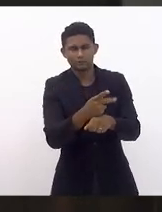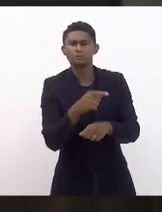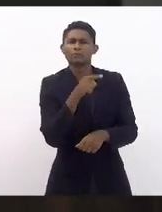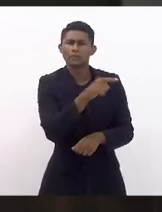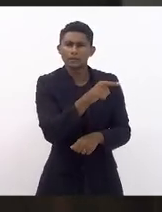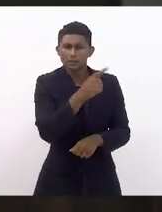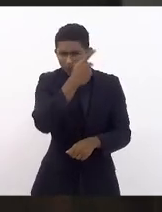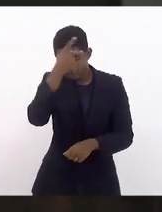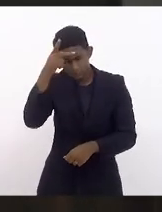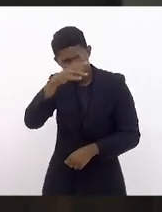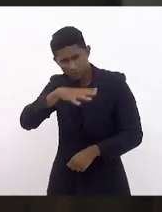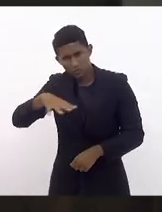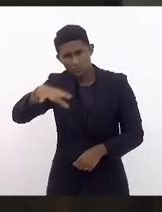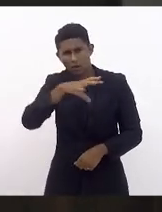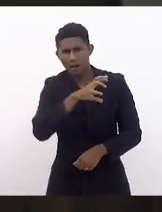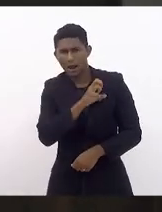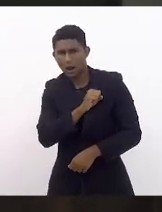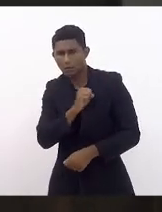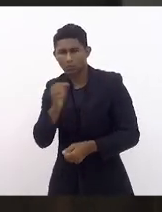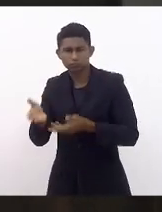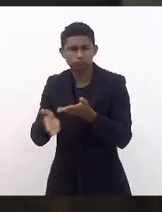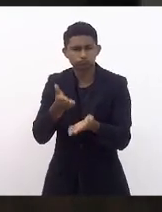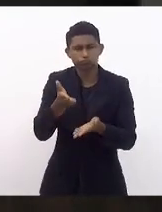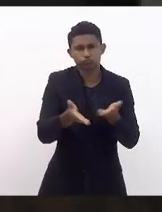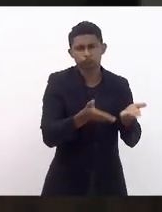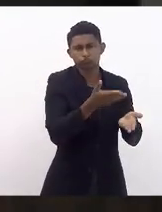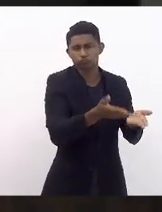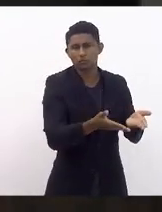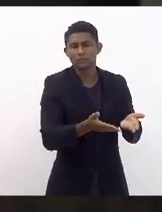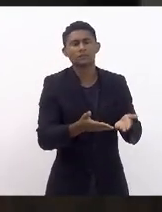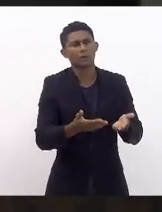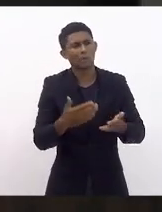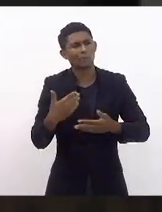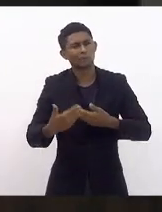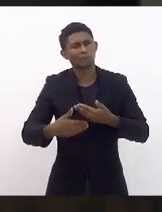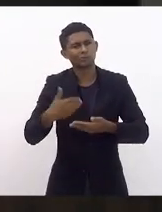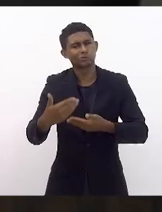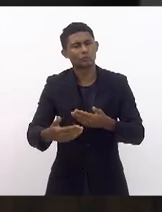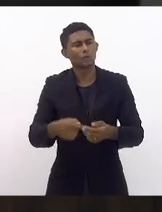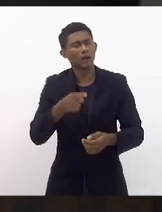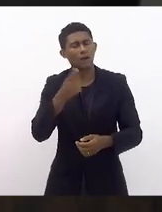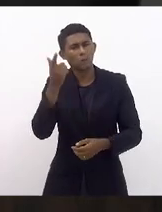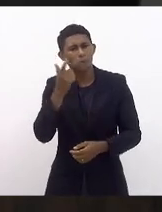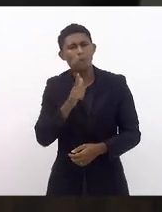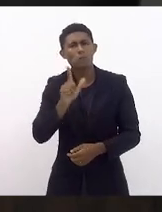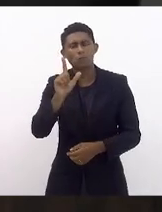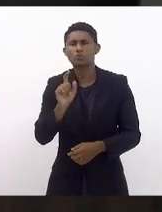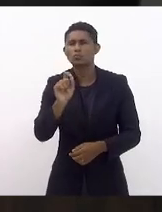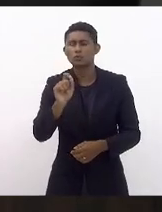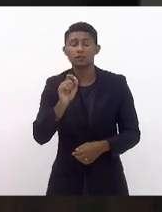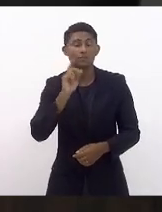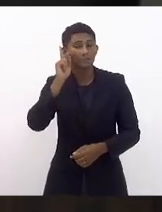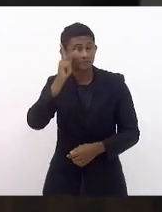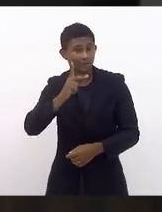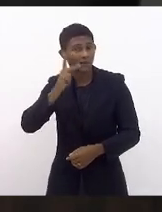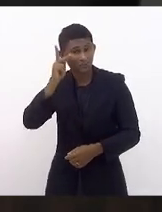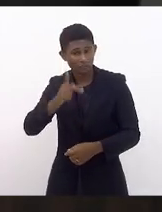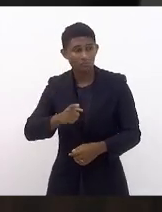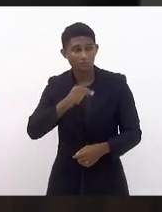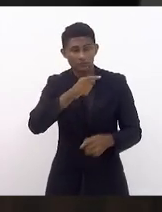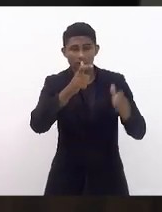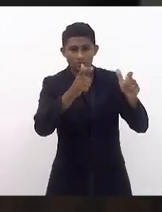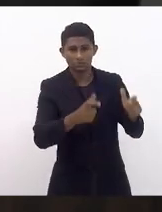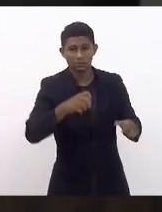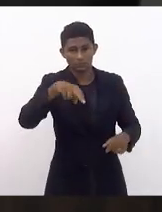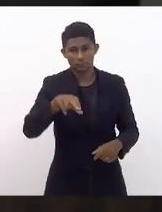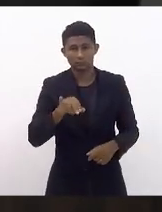o conduziram para a vida pública, onde ocupou diversos cargos. Foi vereador em Nova Iguaçu